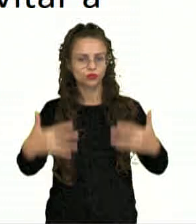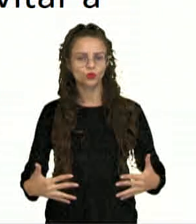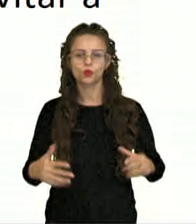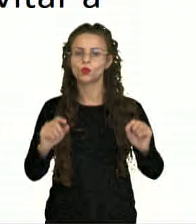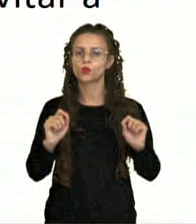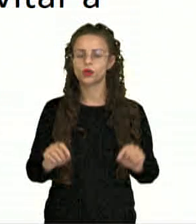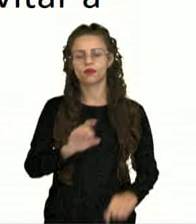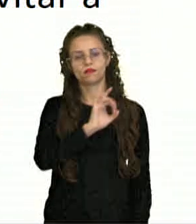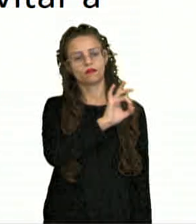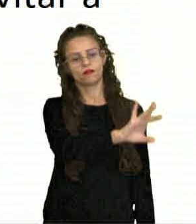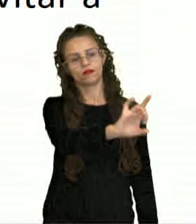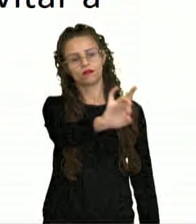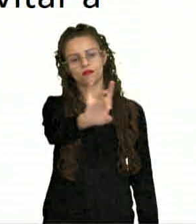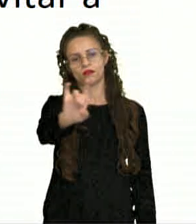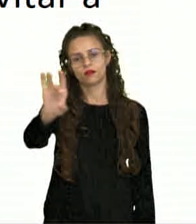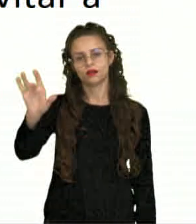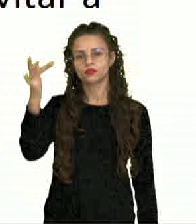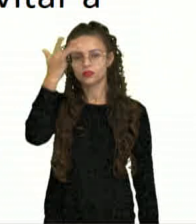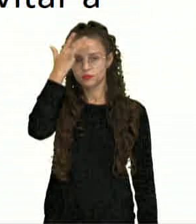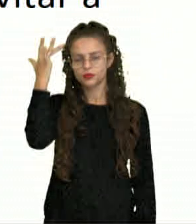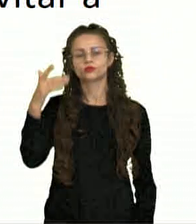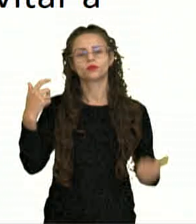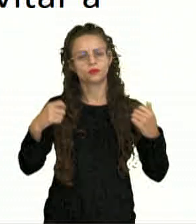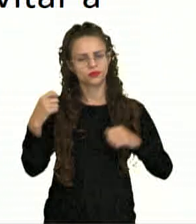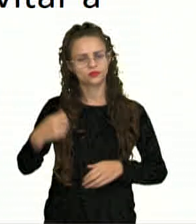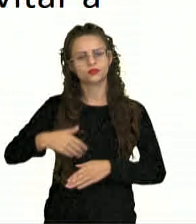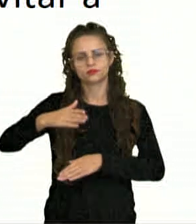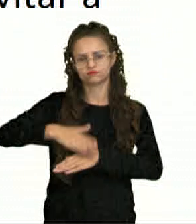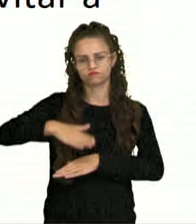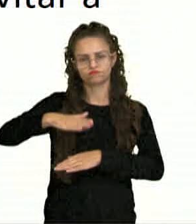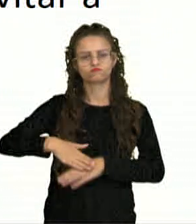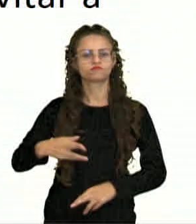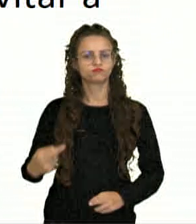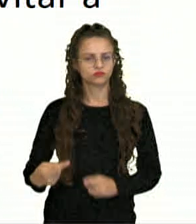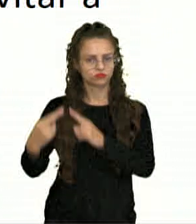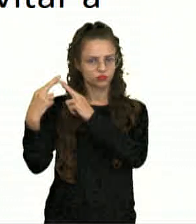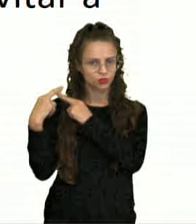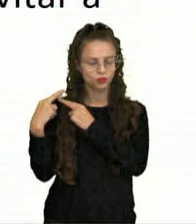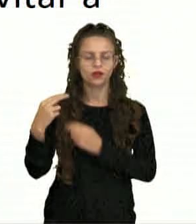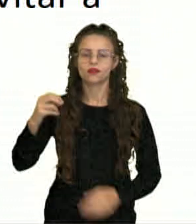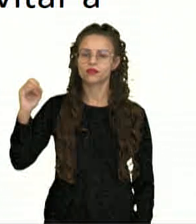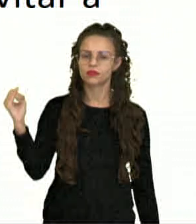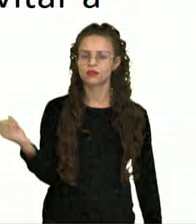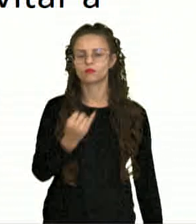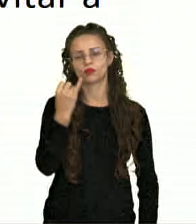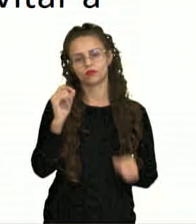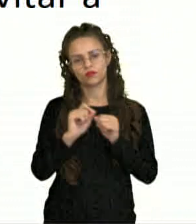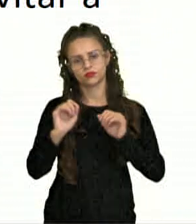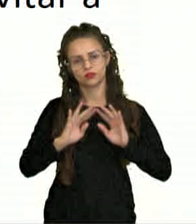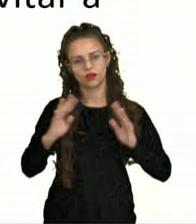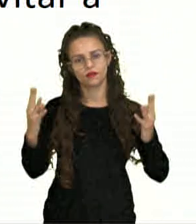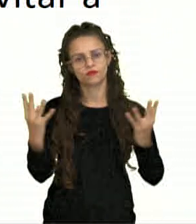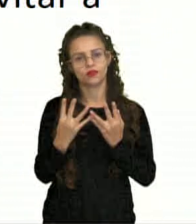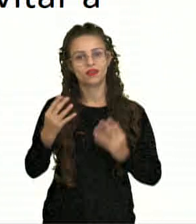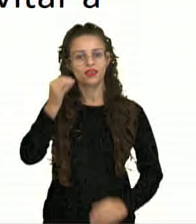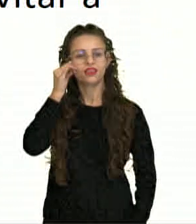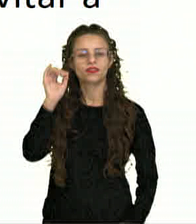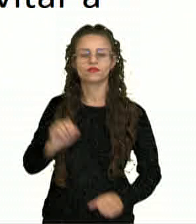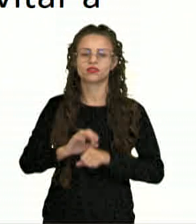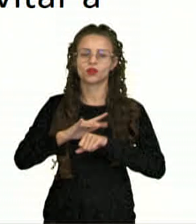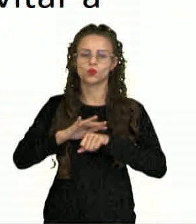um deve saber a sua parte. É essencial se recolher para evitar a transmissão de um vírus